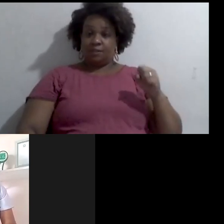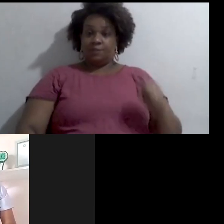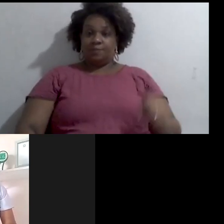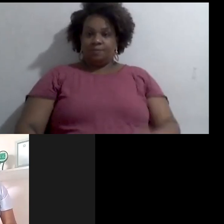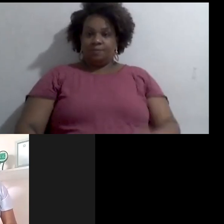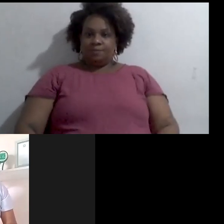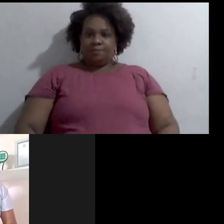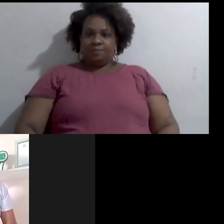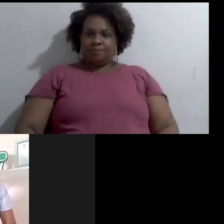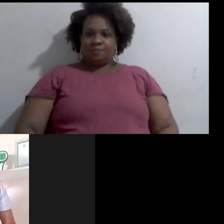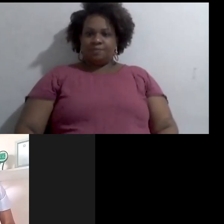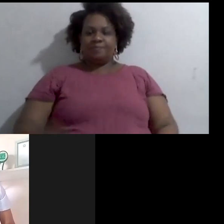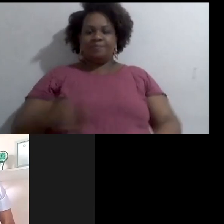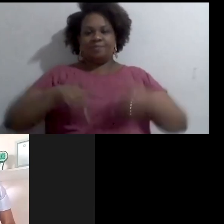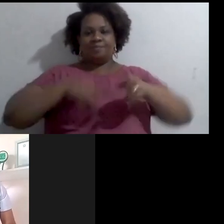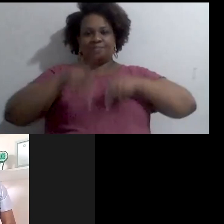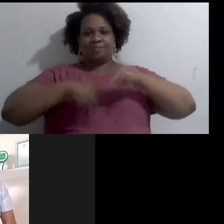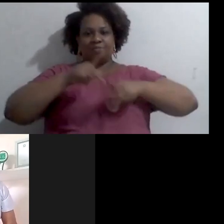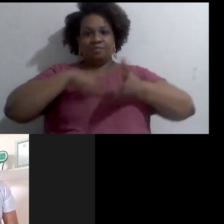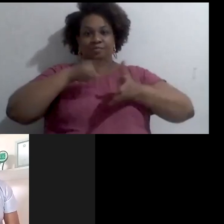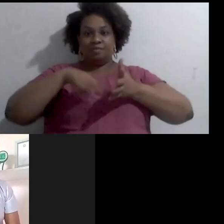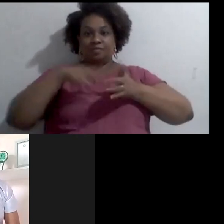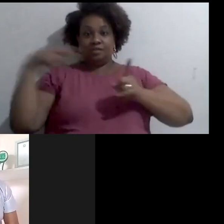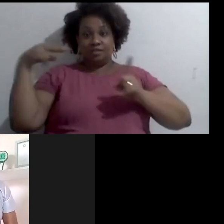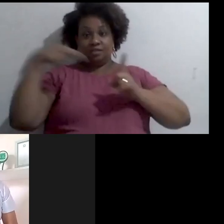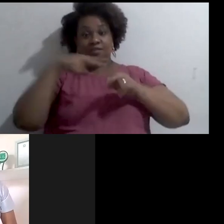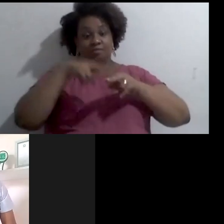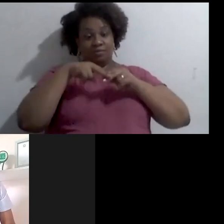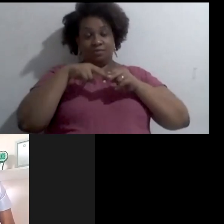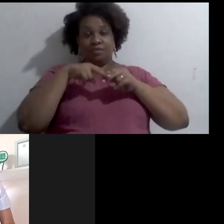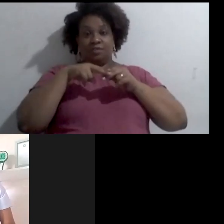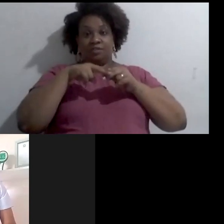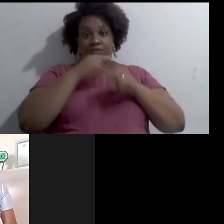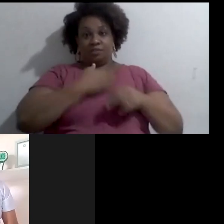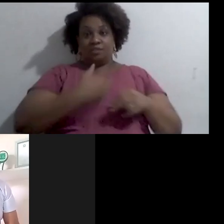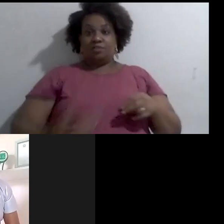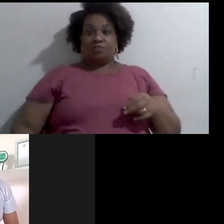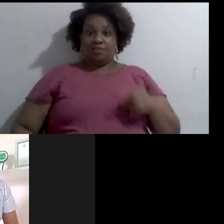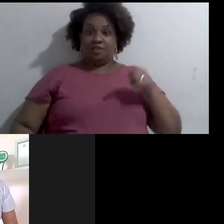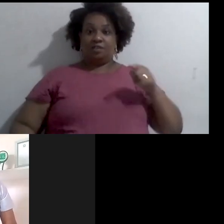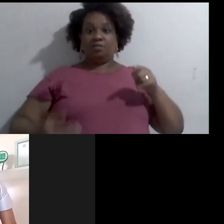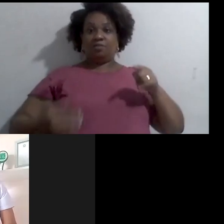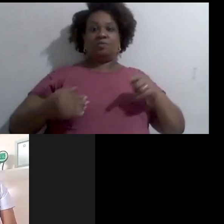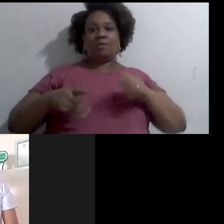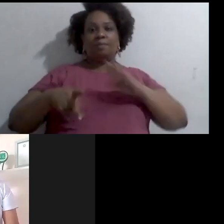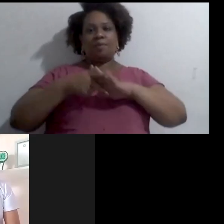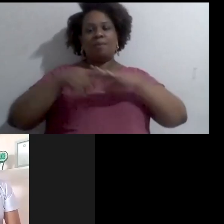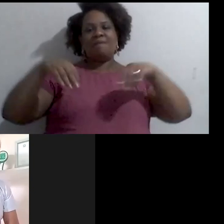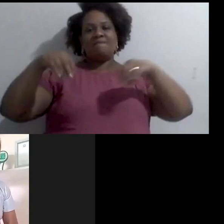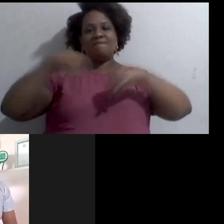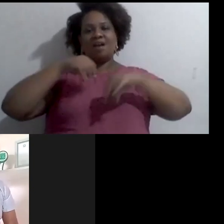umas danças populares que foram reconhecidas a partir deste governo, como a dança de São Gonçalo, a queimada das palhinhas.